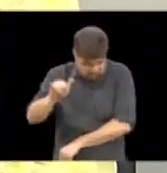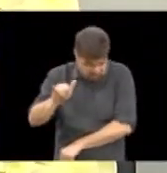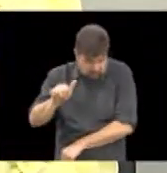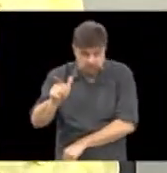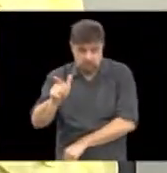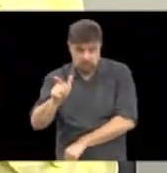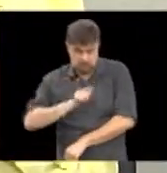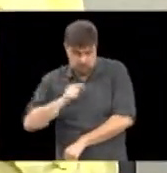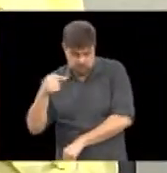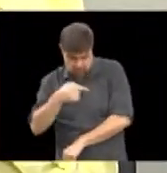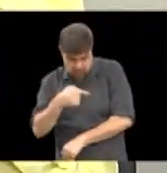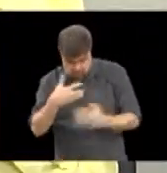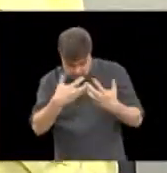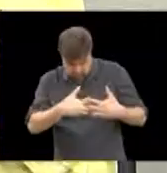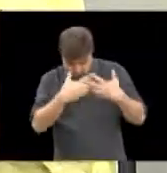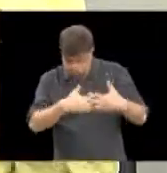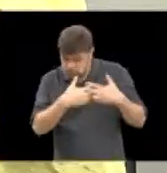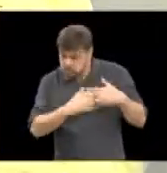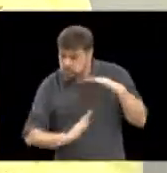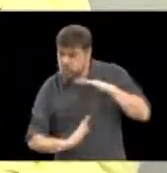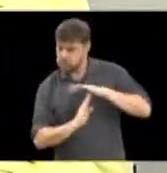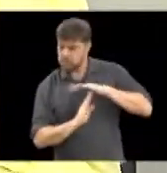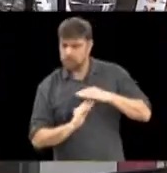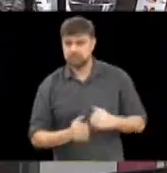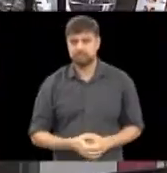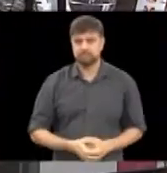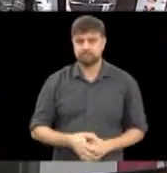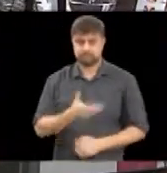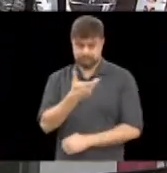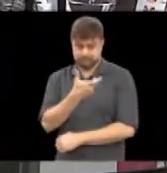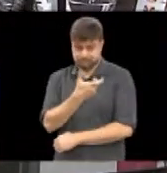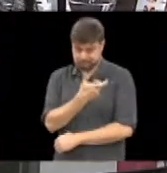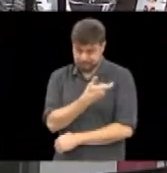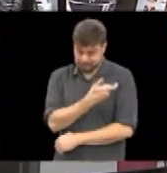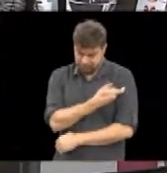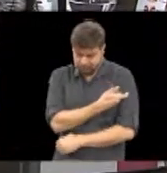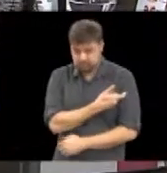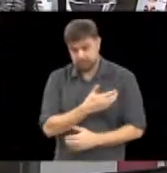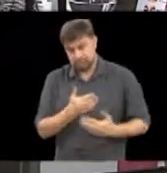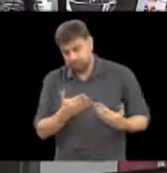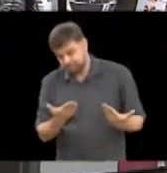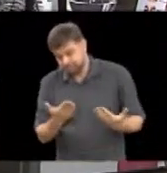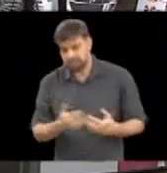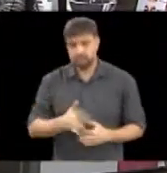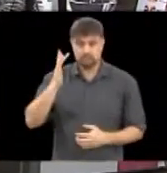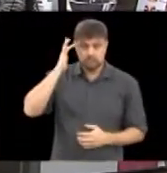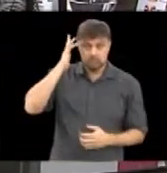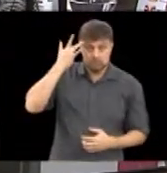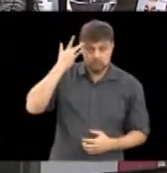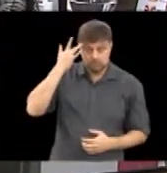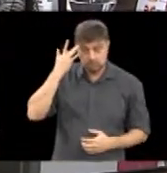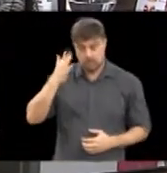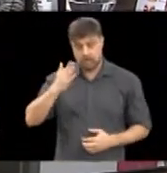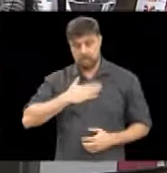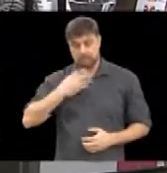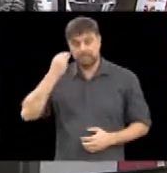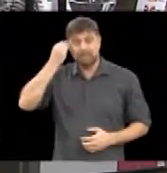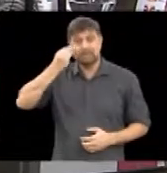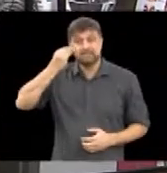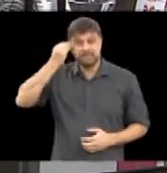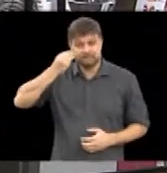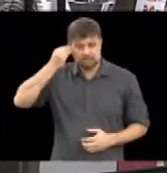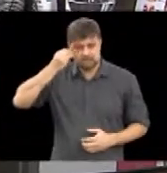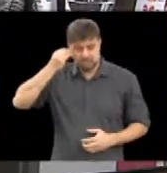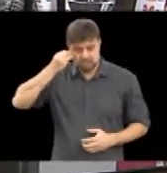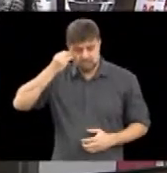alergia, né? Ela é eficaz até que ponto? A imunoterapia. Então, eu acho assim, pela minha